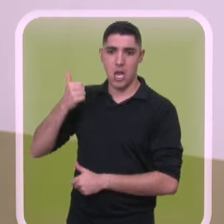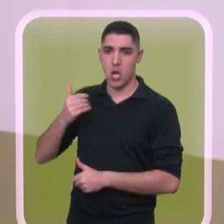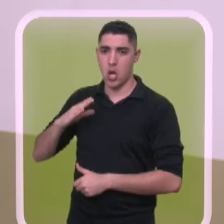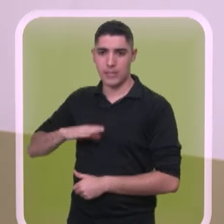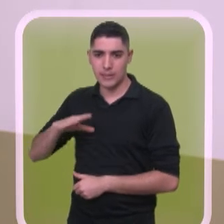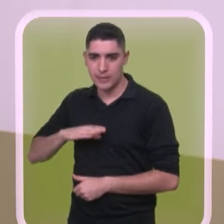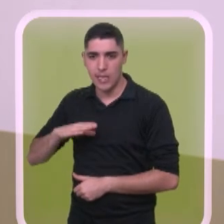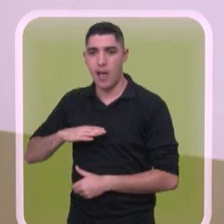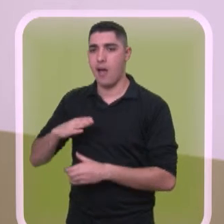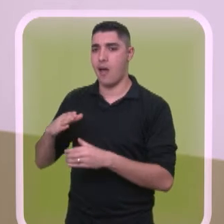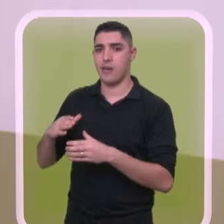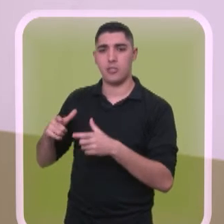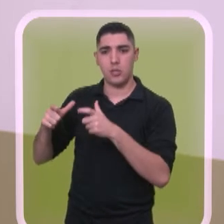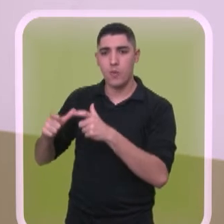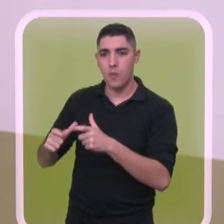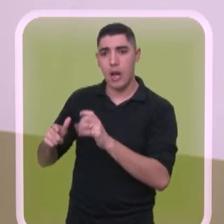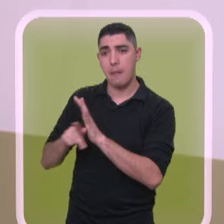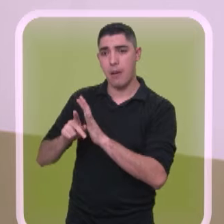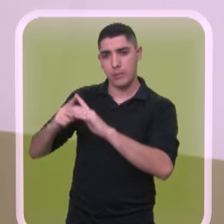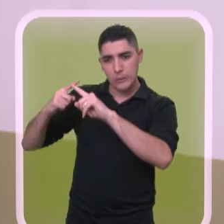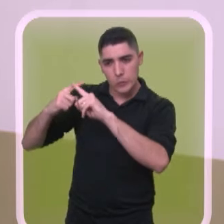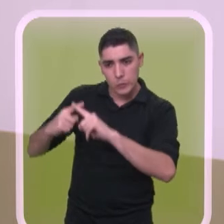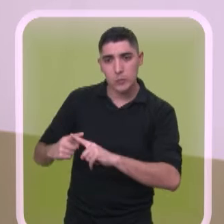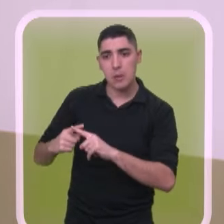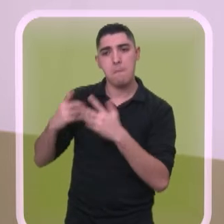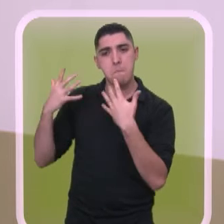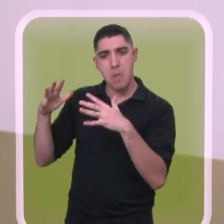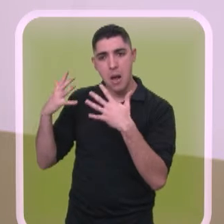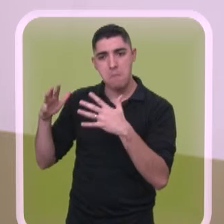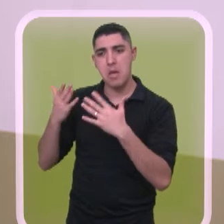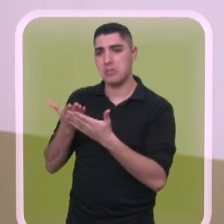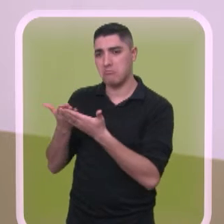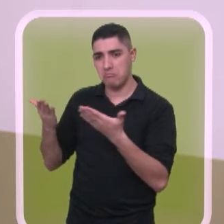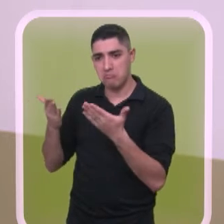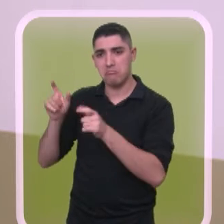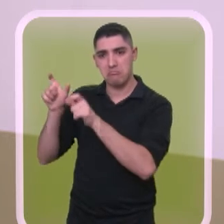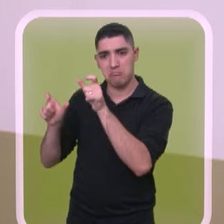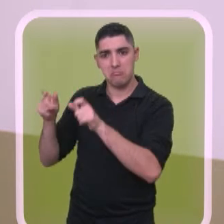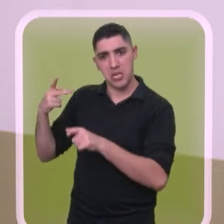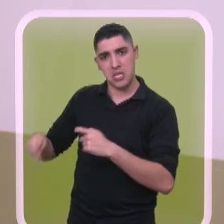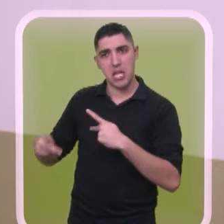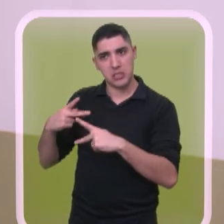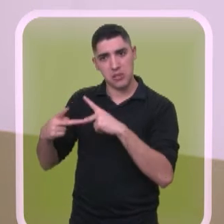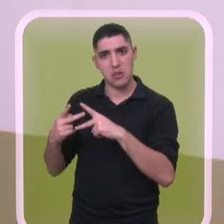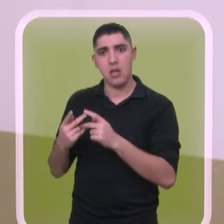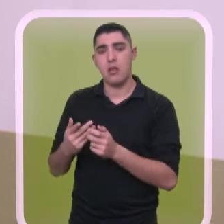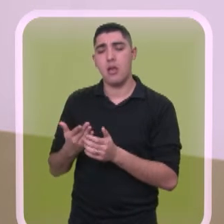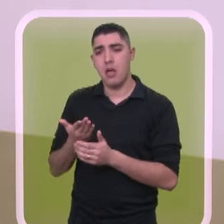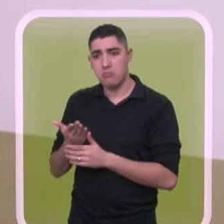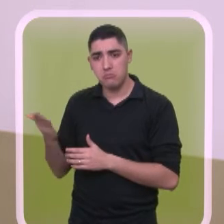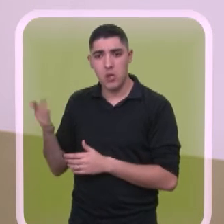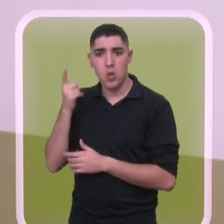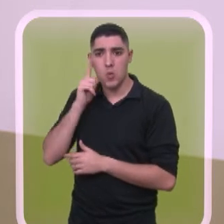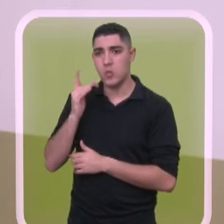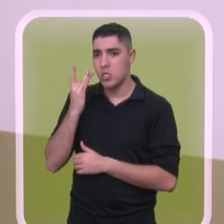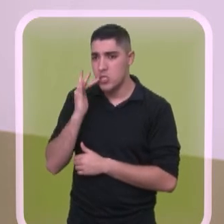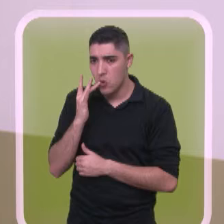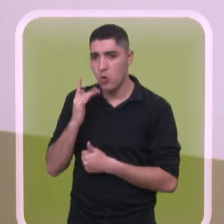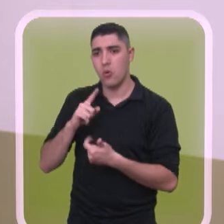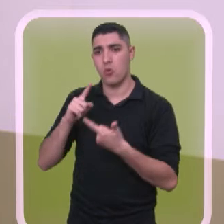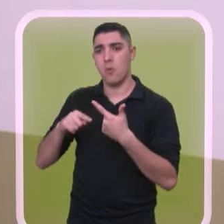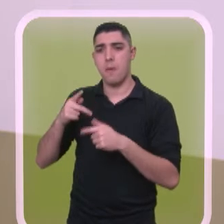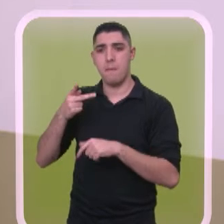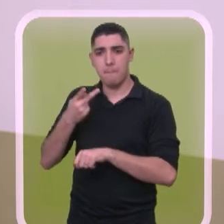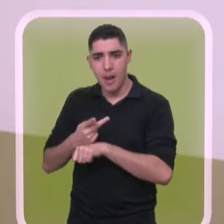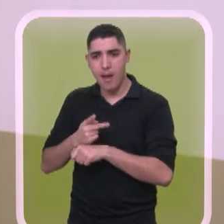cidade nesses jogos. Parabéns para os atletas de São José, né? Tanto os que conseguiram medalha de ouro, de prata,